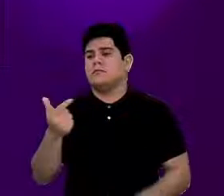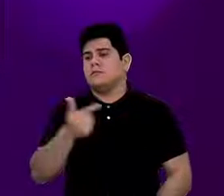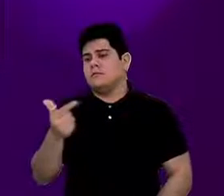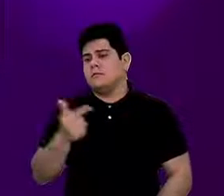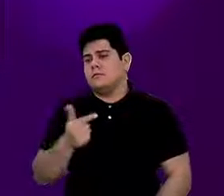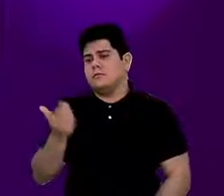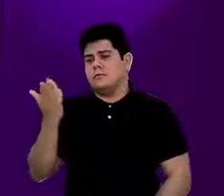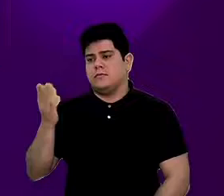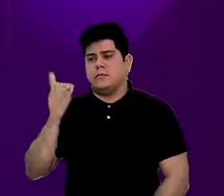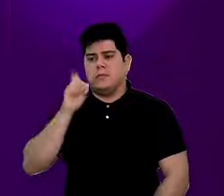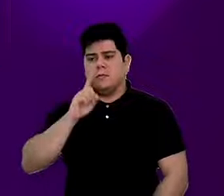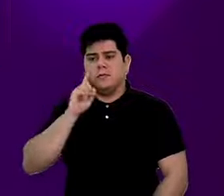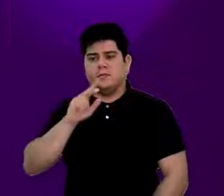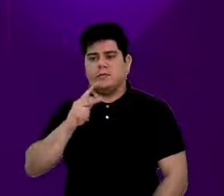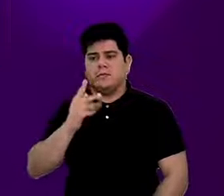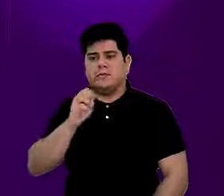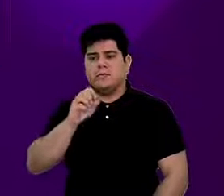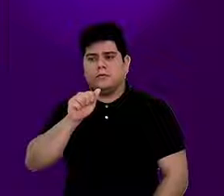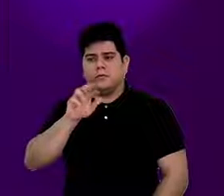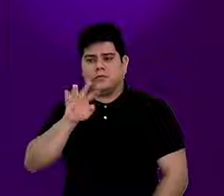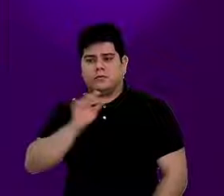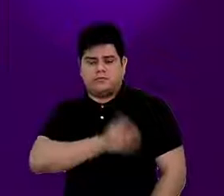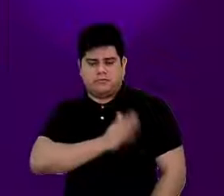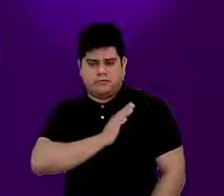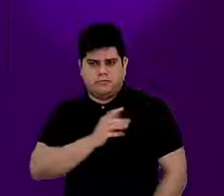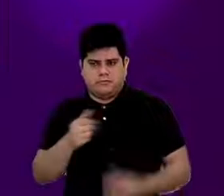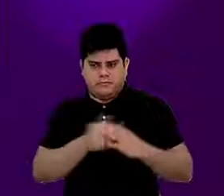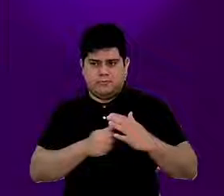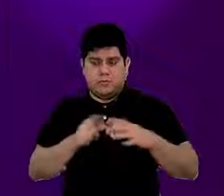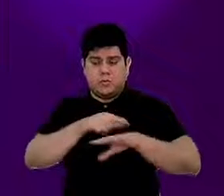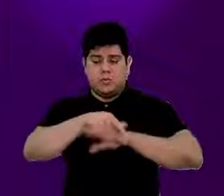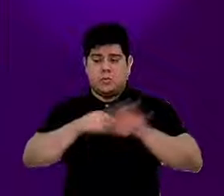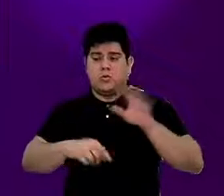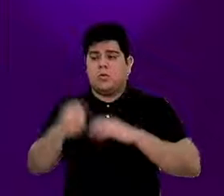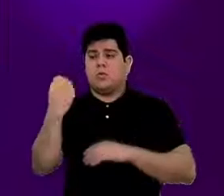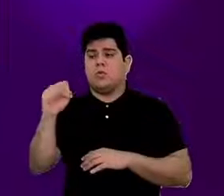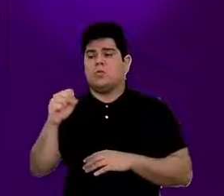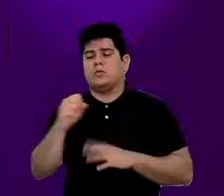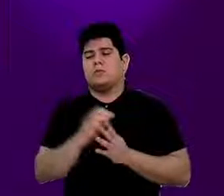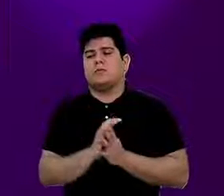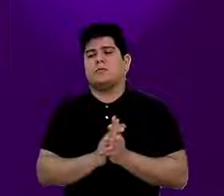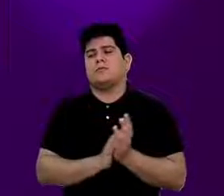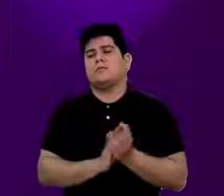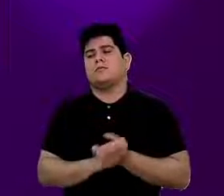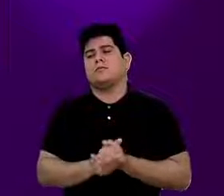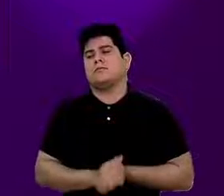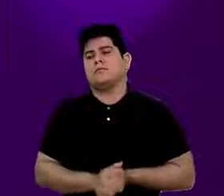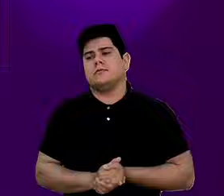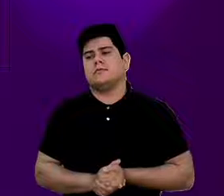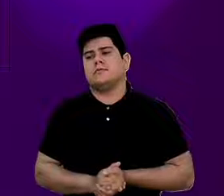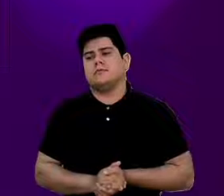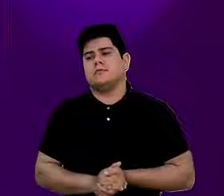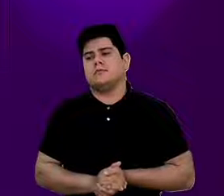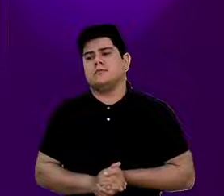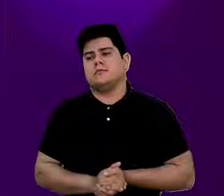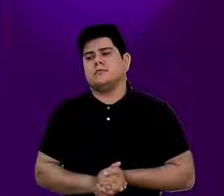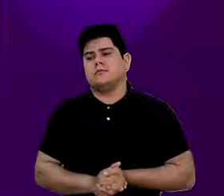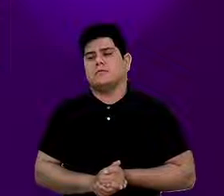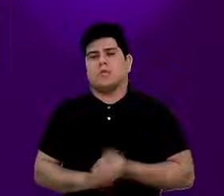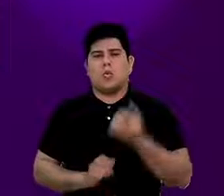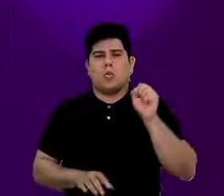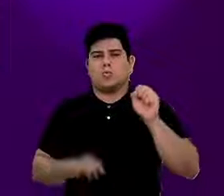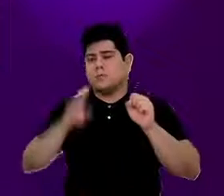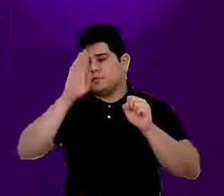Heart Association publicou os 8 fatores de risco, eram 7, foi incluído o sono. É fácil a